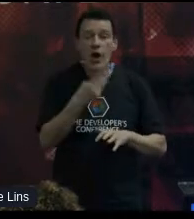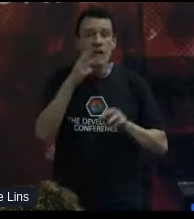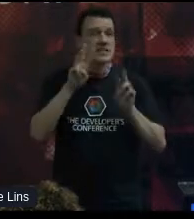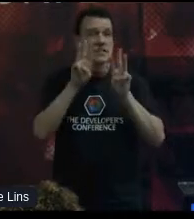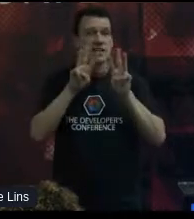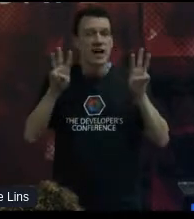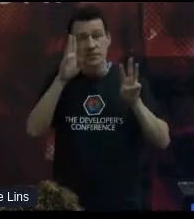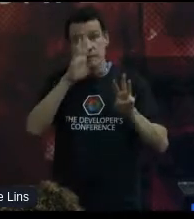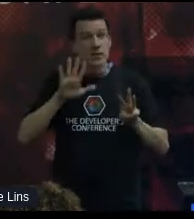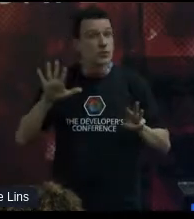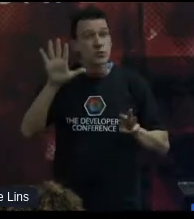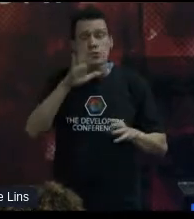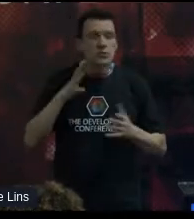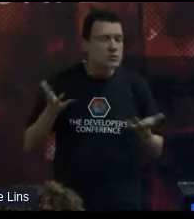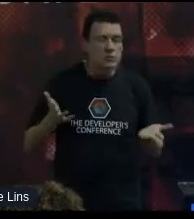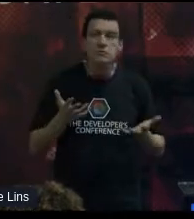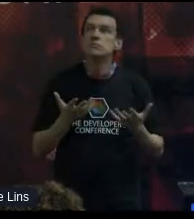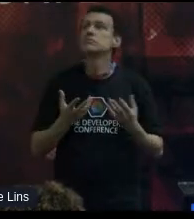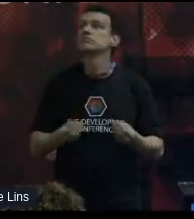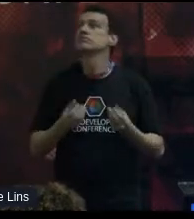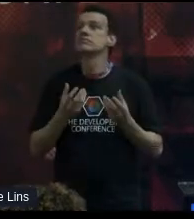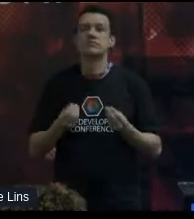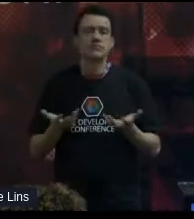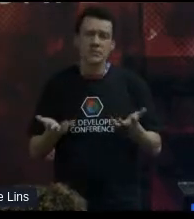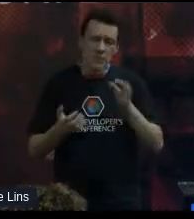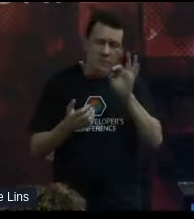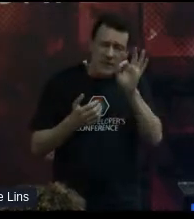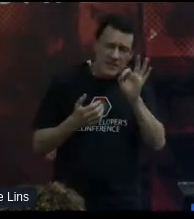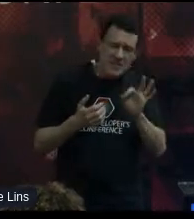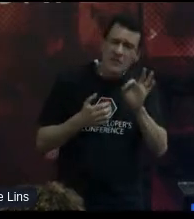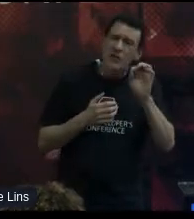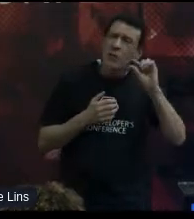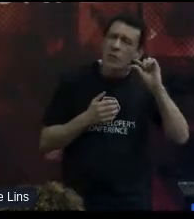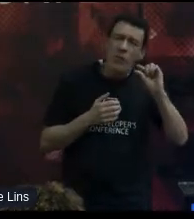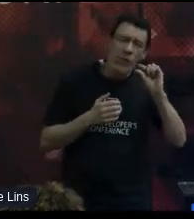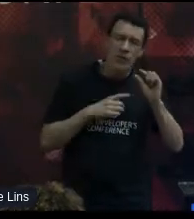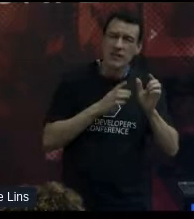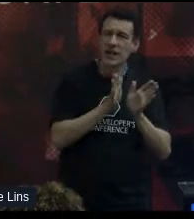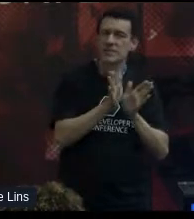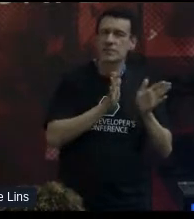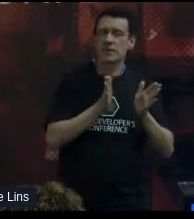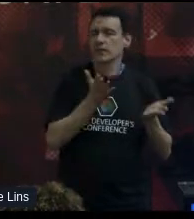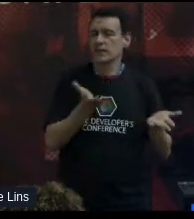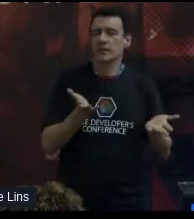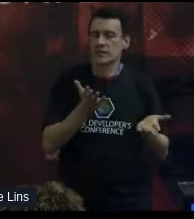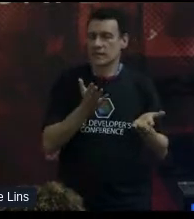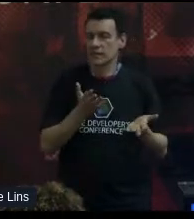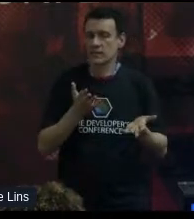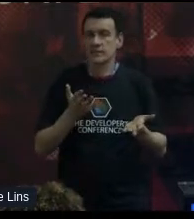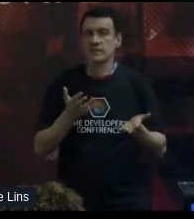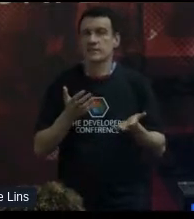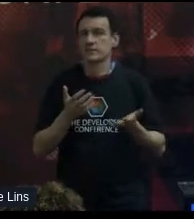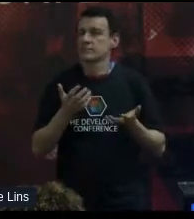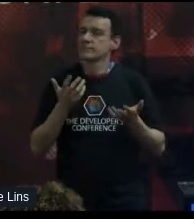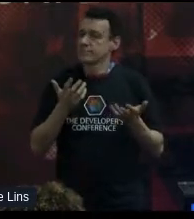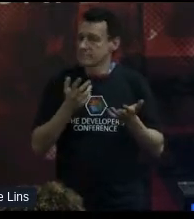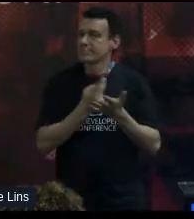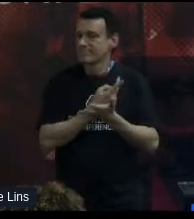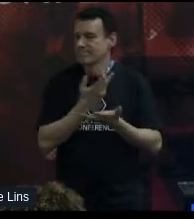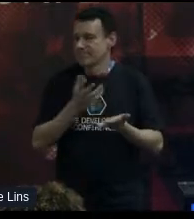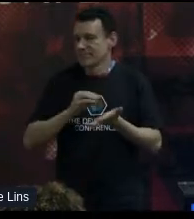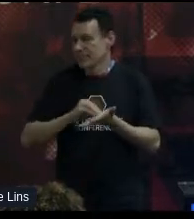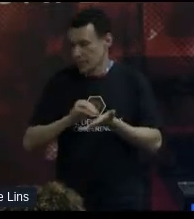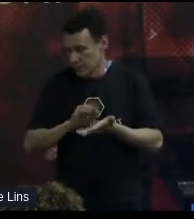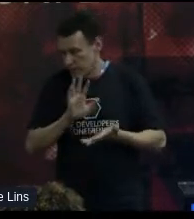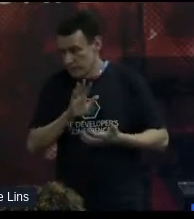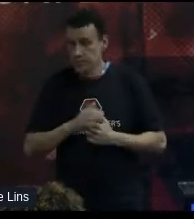coisa, gente, para a gente ter só esse pequeno percentual de sites sendo considerados acessíveis. E outro ponto que a gente sempre